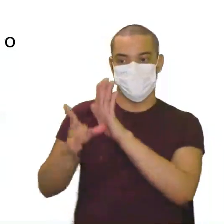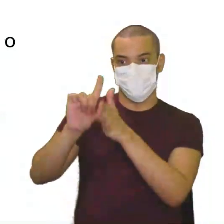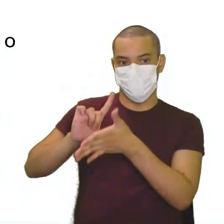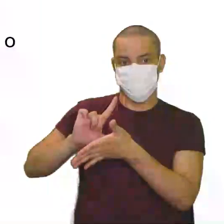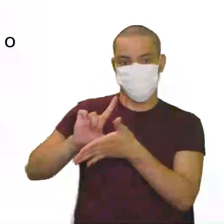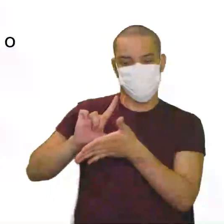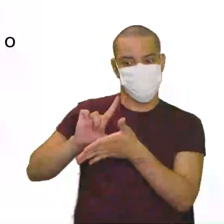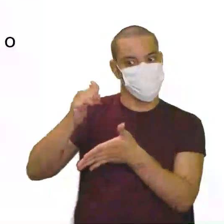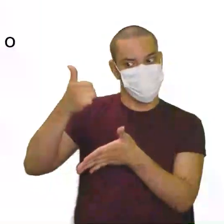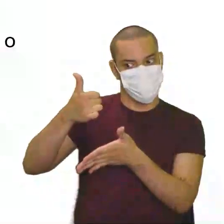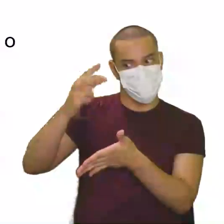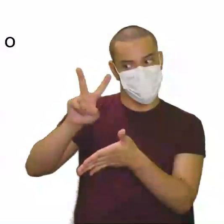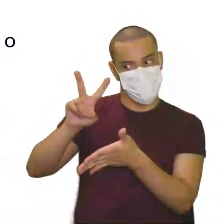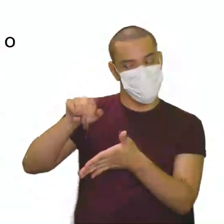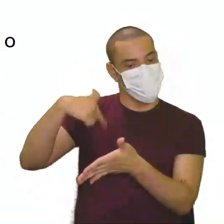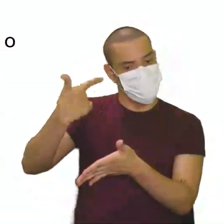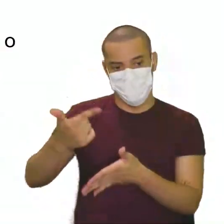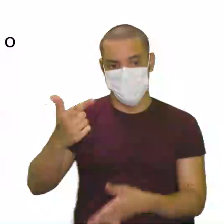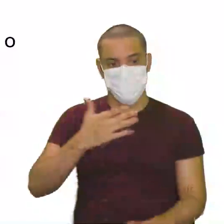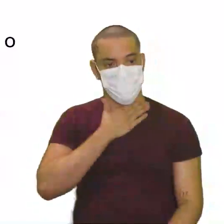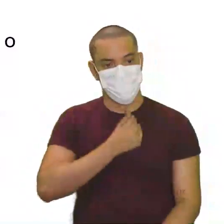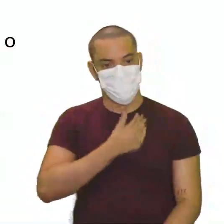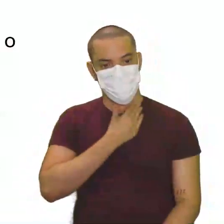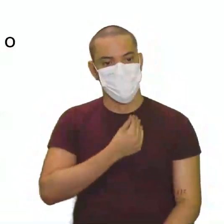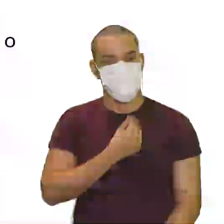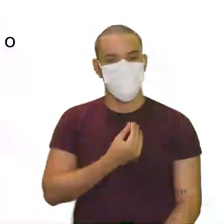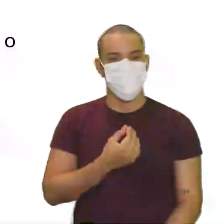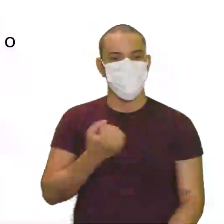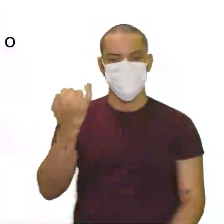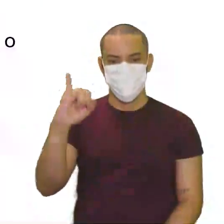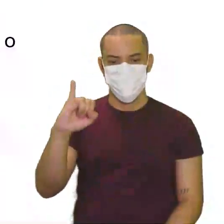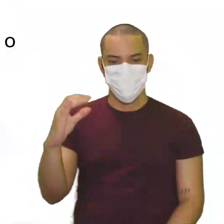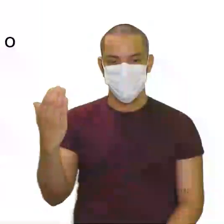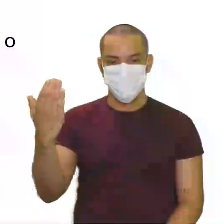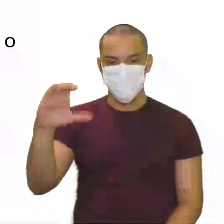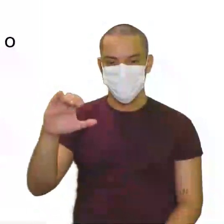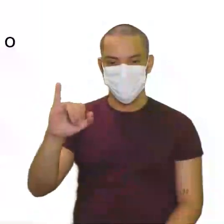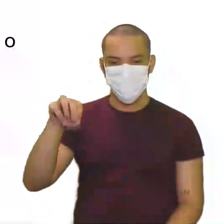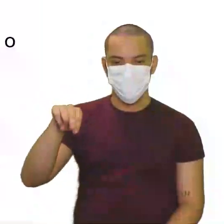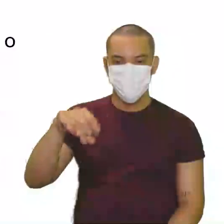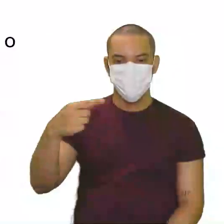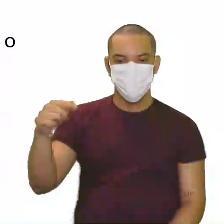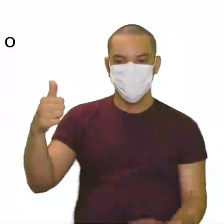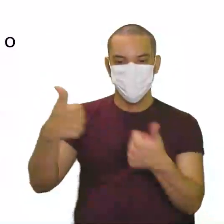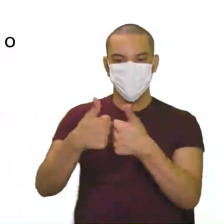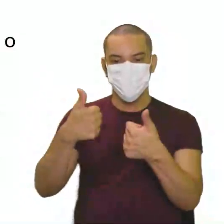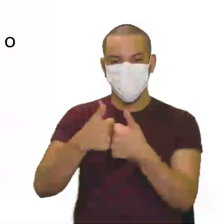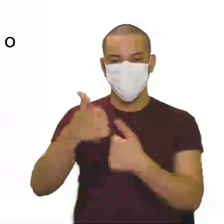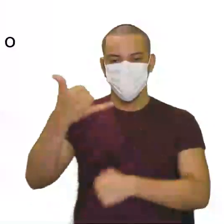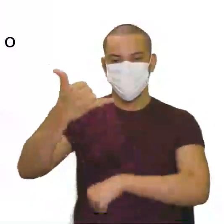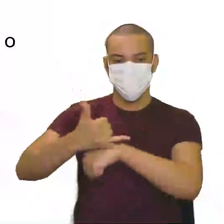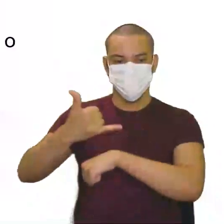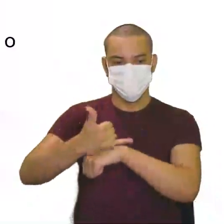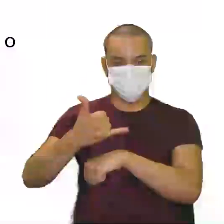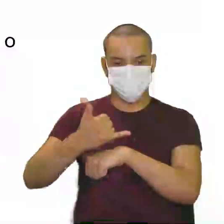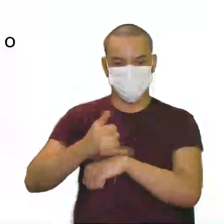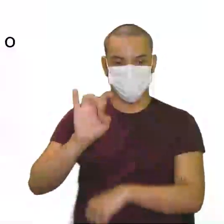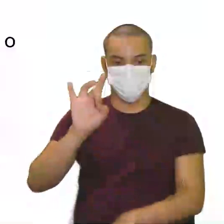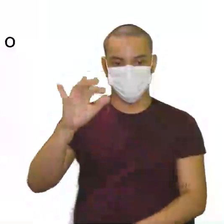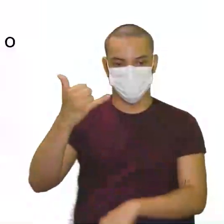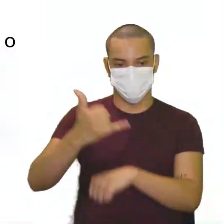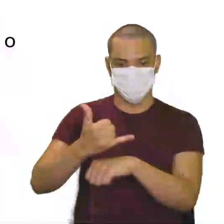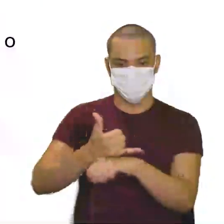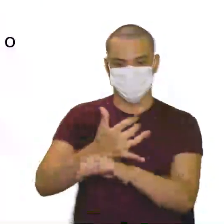anterior certo e para fechar aqui que nós temos Se colocarmos O Ima próximo a um pedaço de Ferro